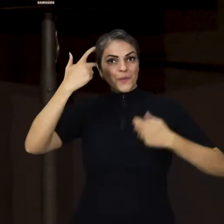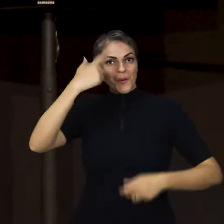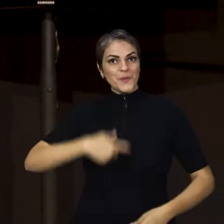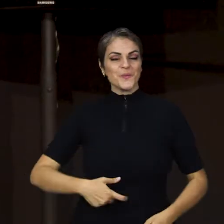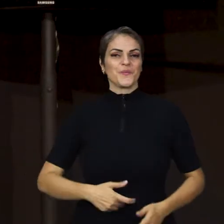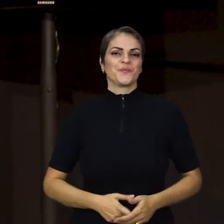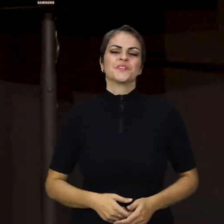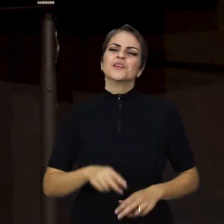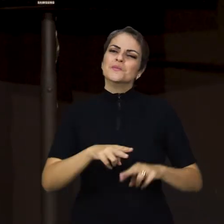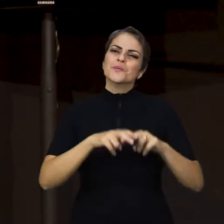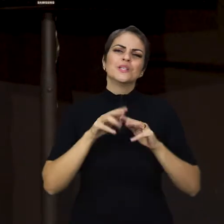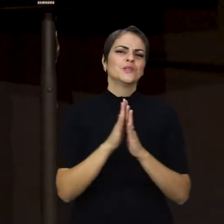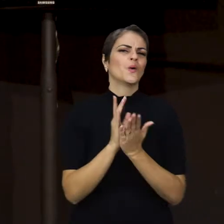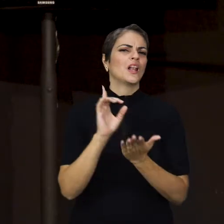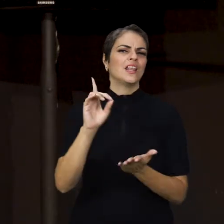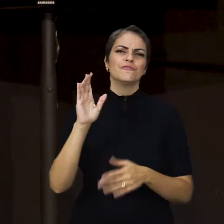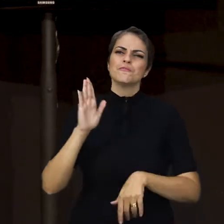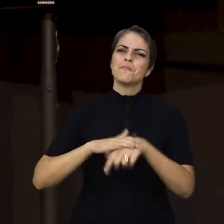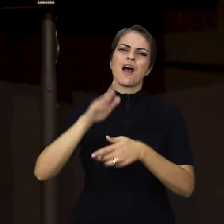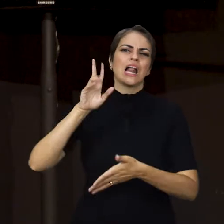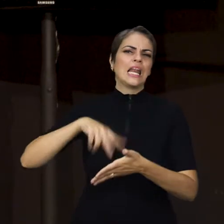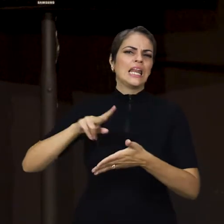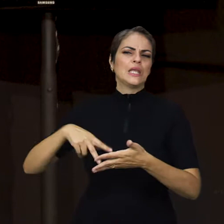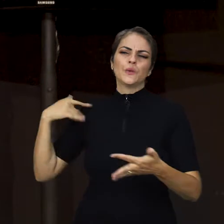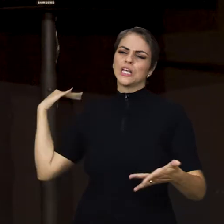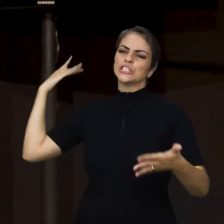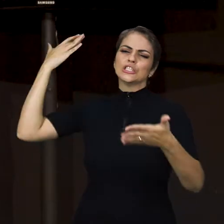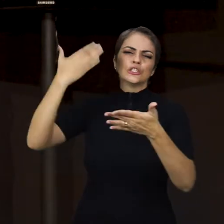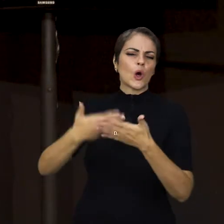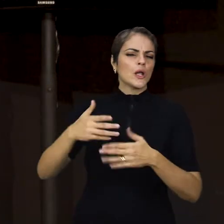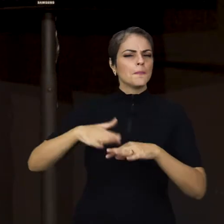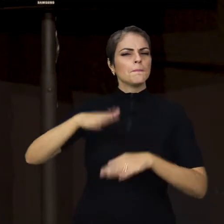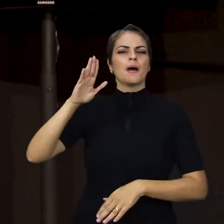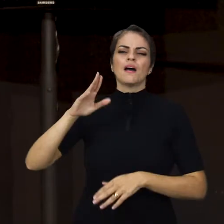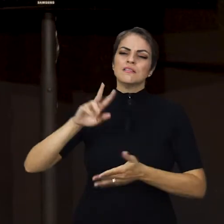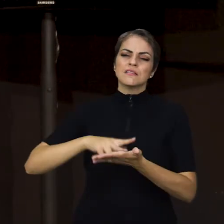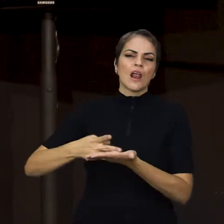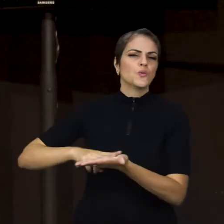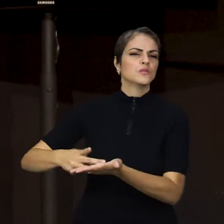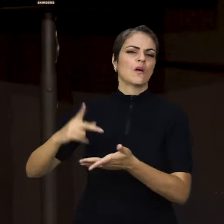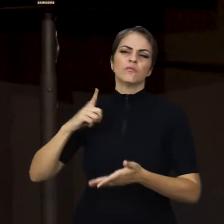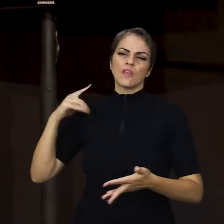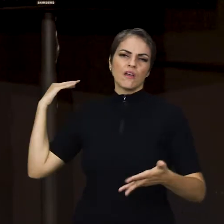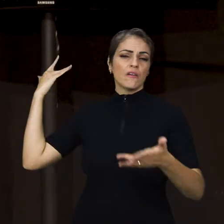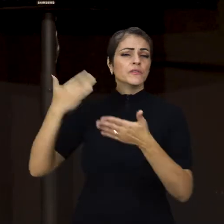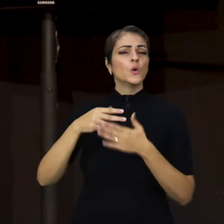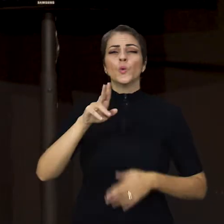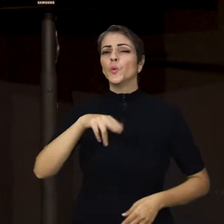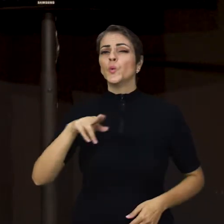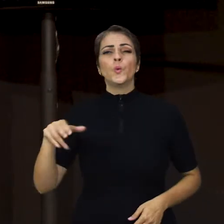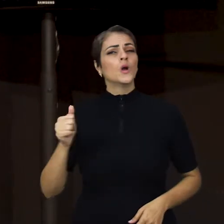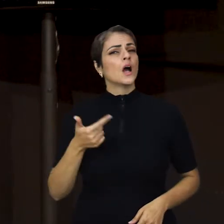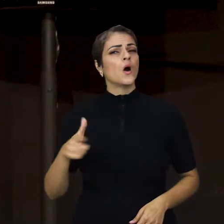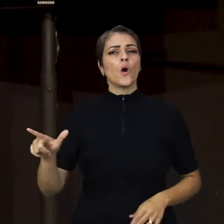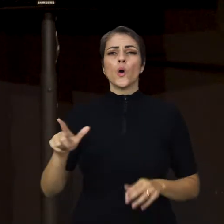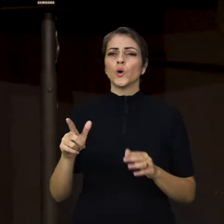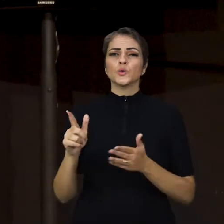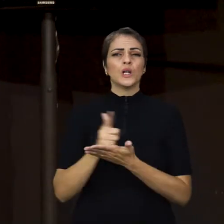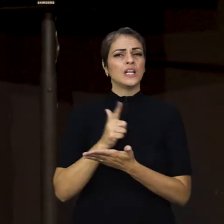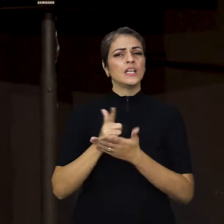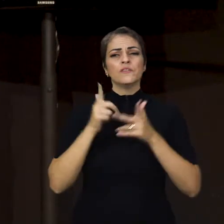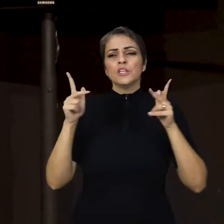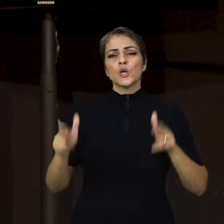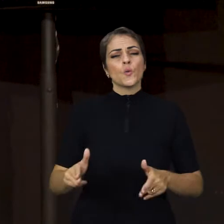história, é o livro mais lido da história. Não há nenhum livro em toda a história da humanidade comparável